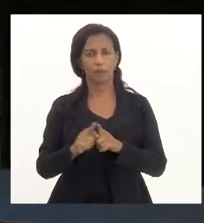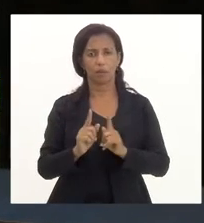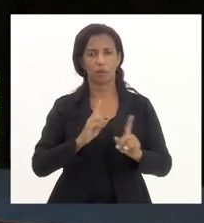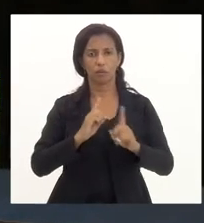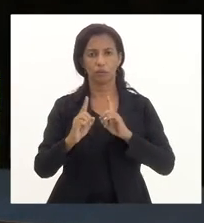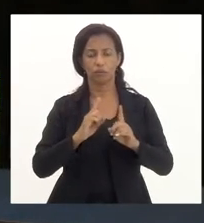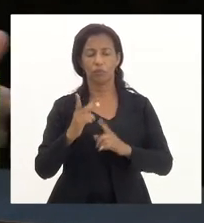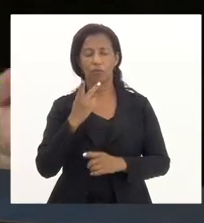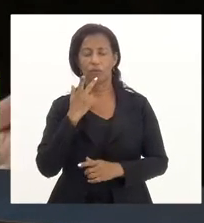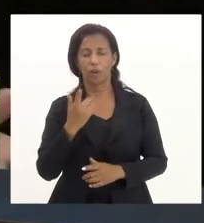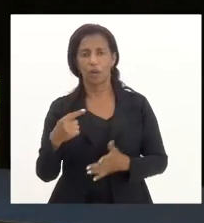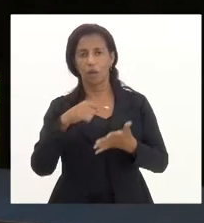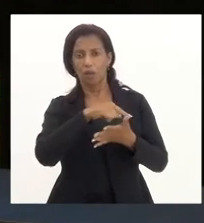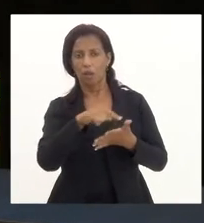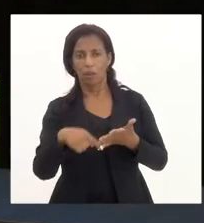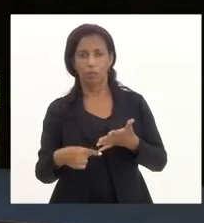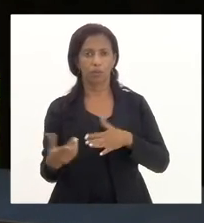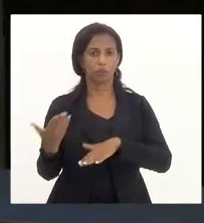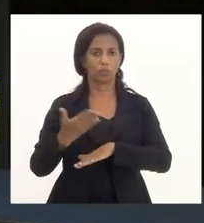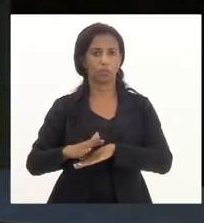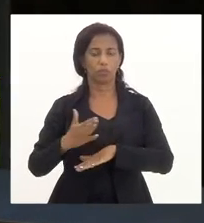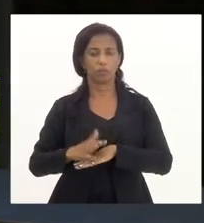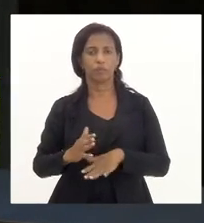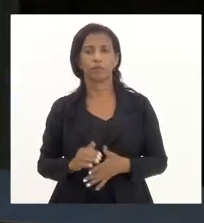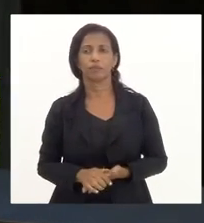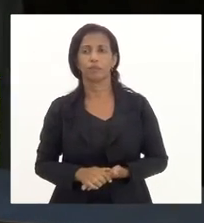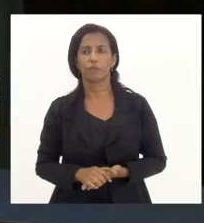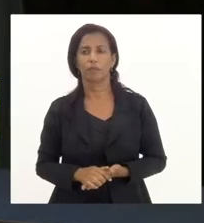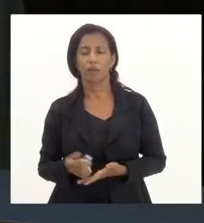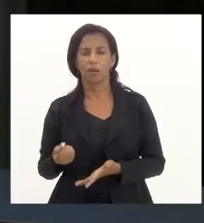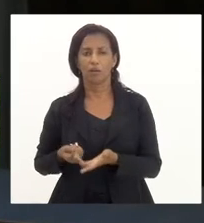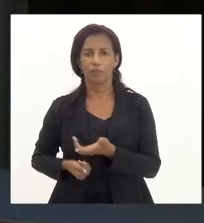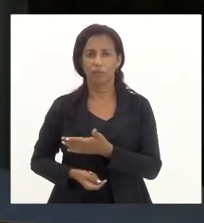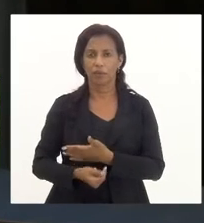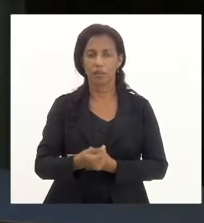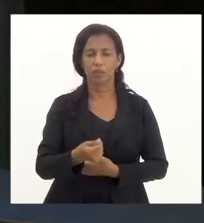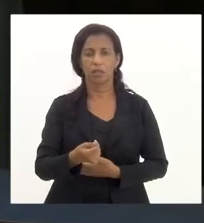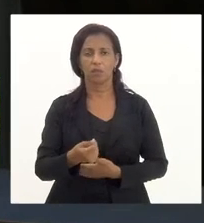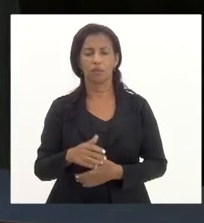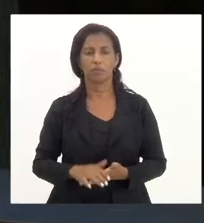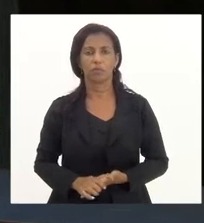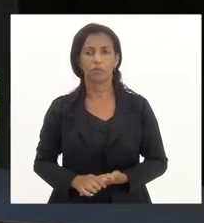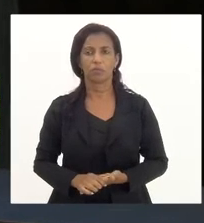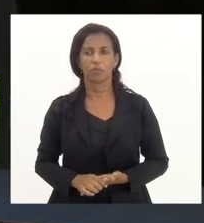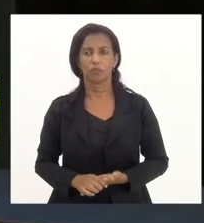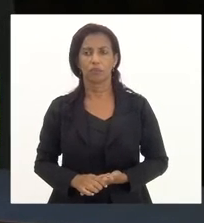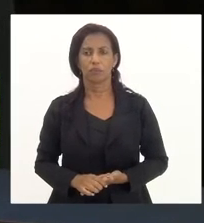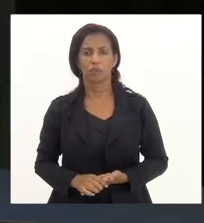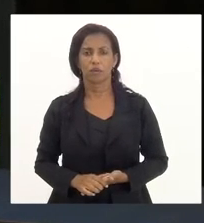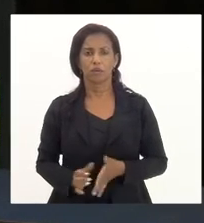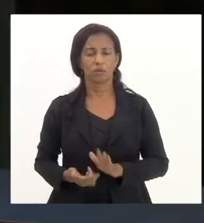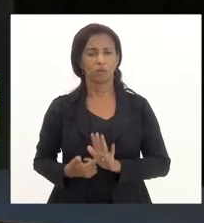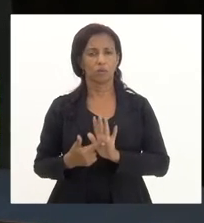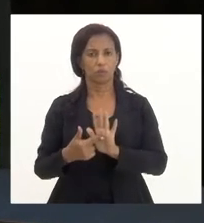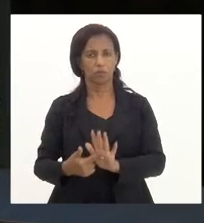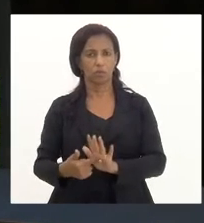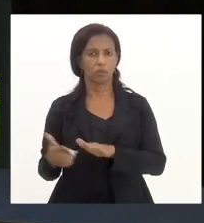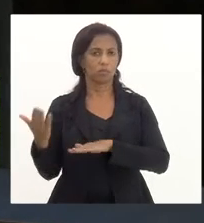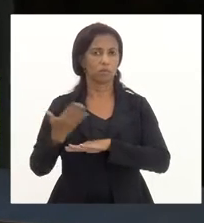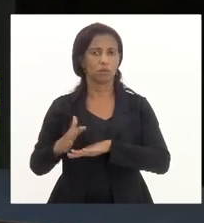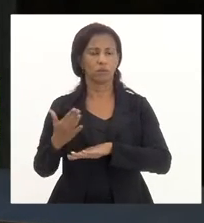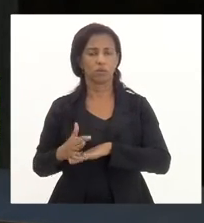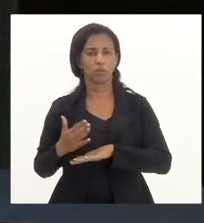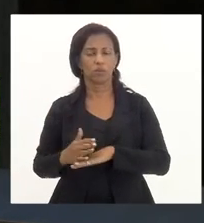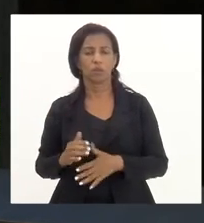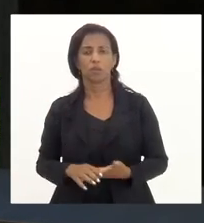discussões vamos lá até agora apontando para o exercício financeiro que foi apontado o uso exercícios